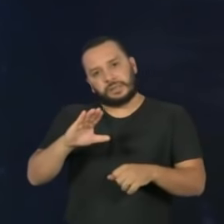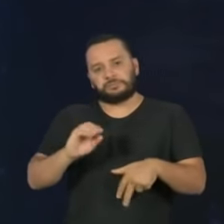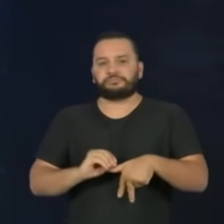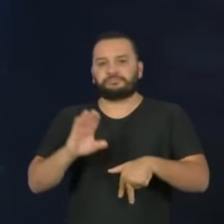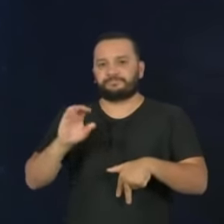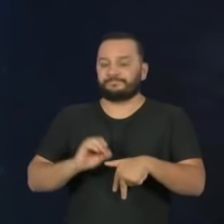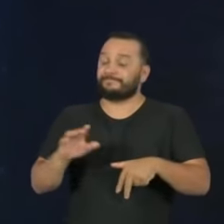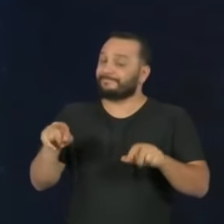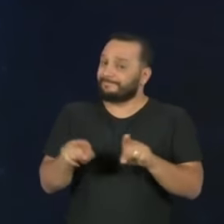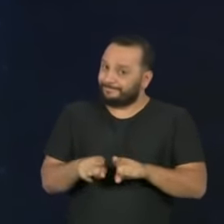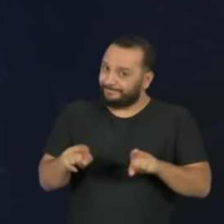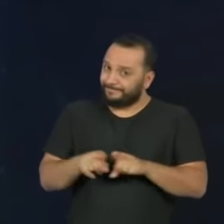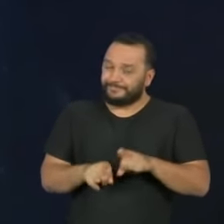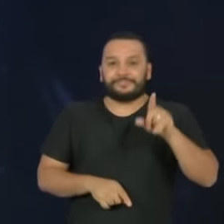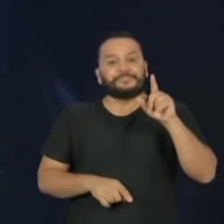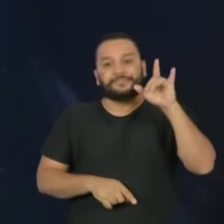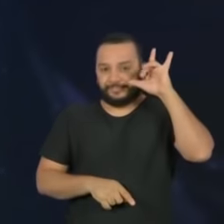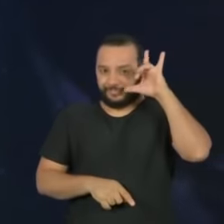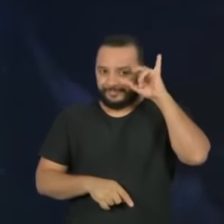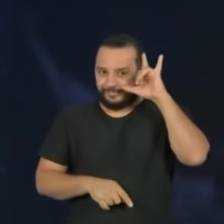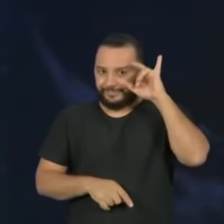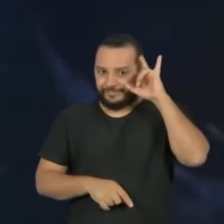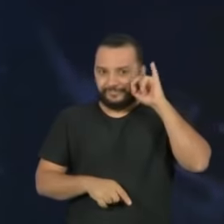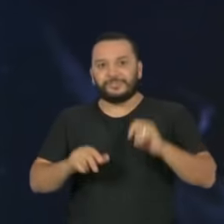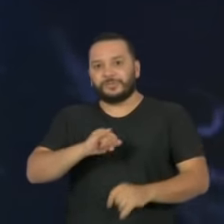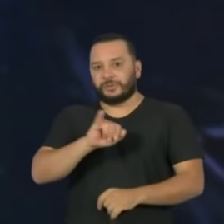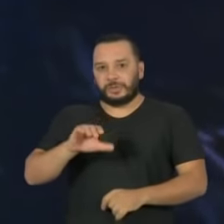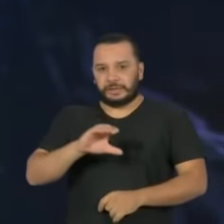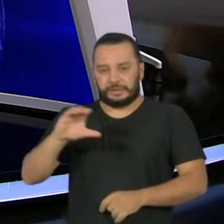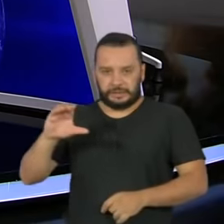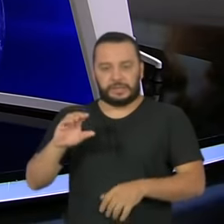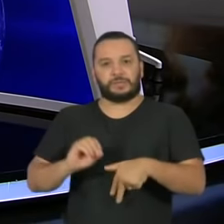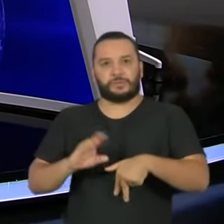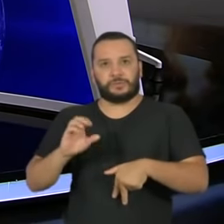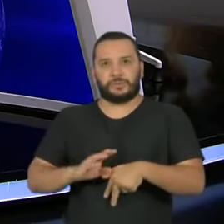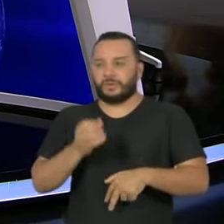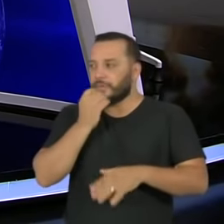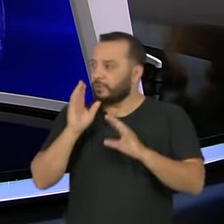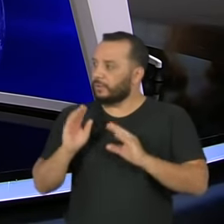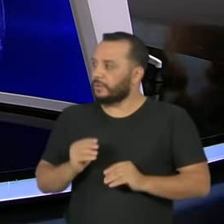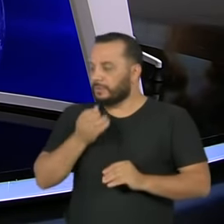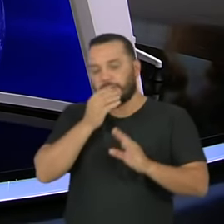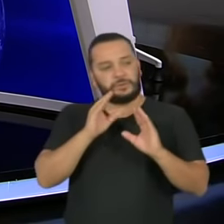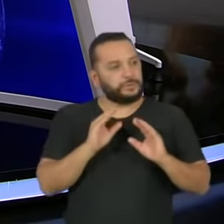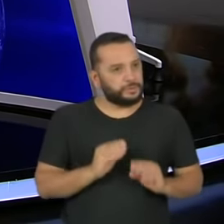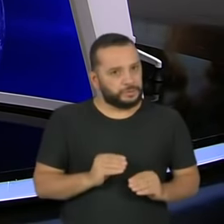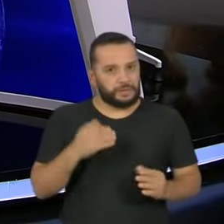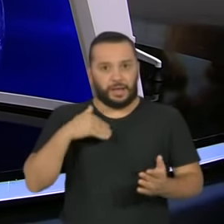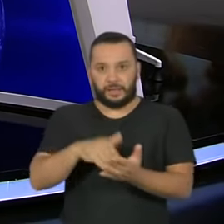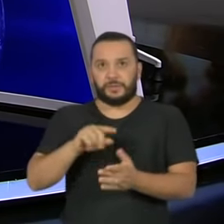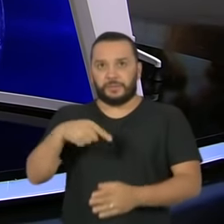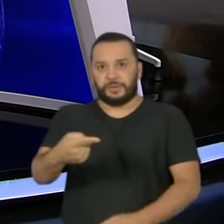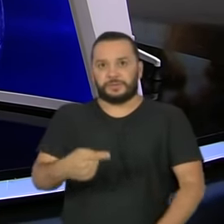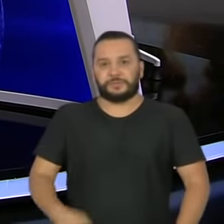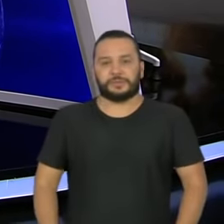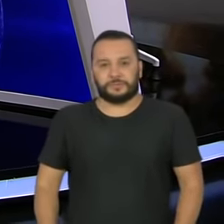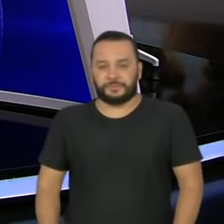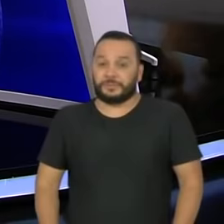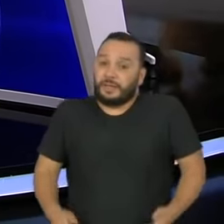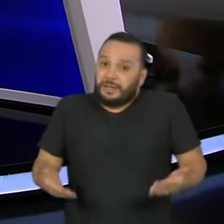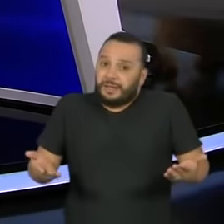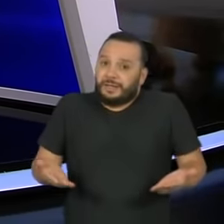youtube.com/jornalismotvcultura e também a nossa conta no Instagram, @jornalismotvcultura. Boa noite, senhores. Sejam boa noite. Viu? Até a próxima. Até. Você